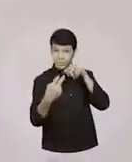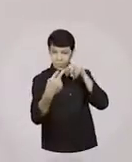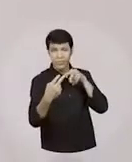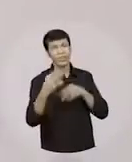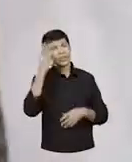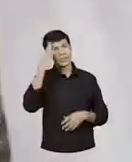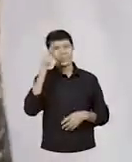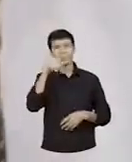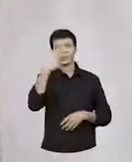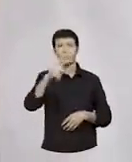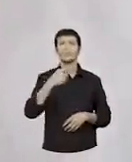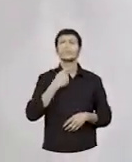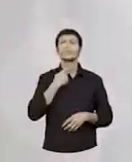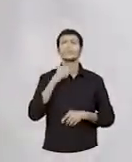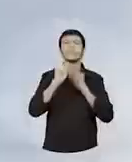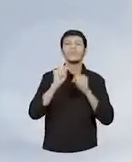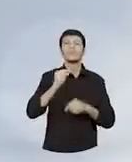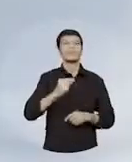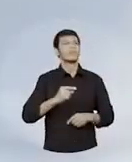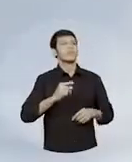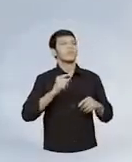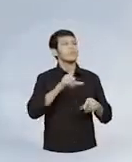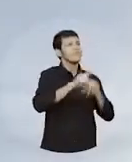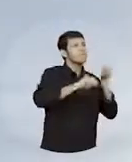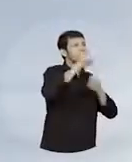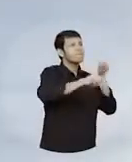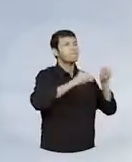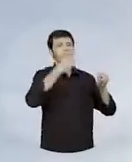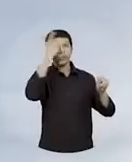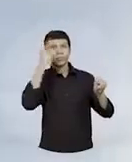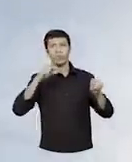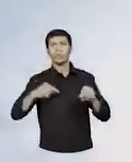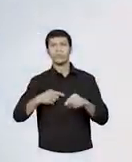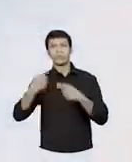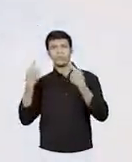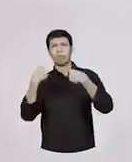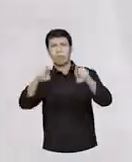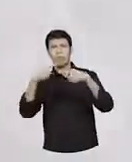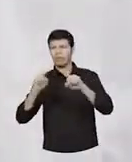Eu sei que muita gente vai tentar te desanimar durante a sua luta diária.